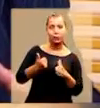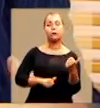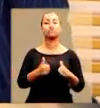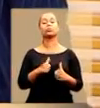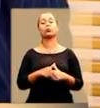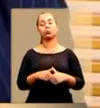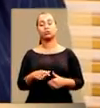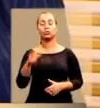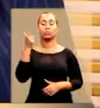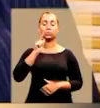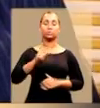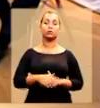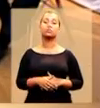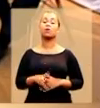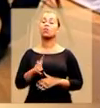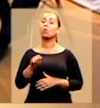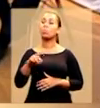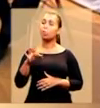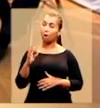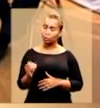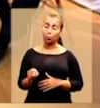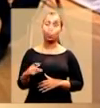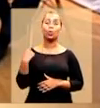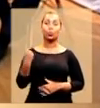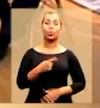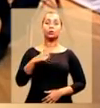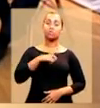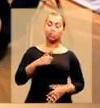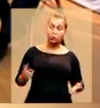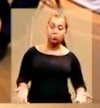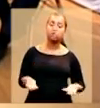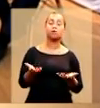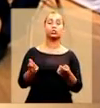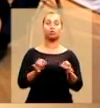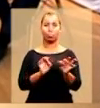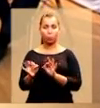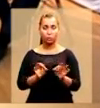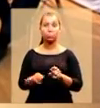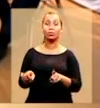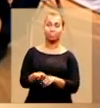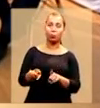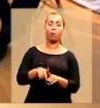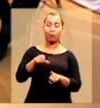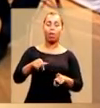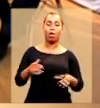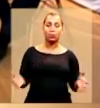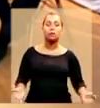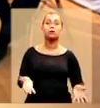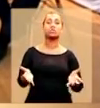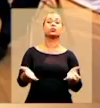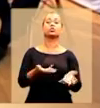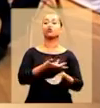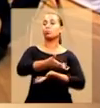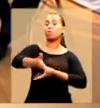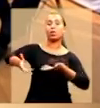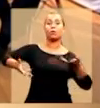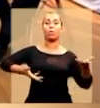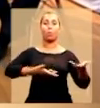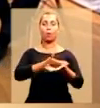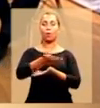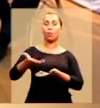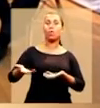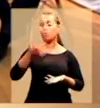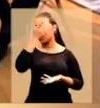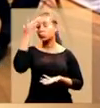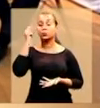avaliador contemplar. Ô Volpato, ao mesmo tempo que a gente tem incentivo à produção, é necessário também incentivo para a circulação, para fazer